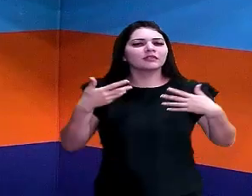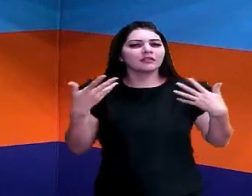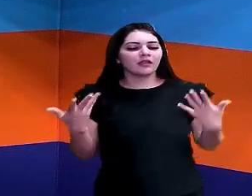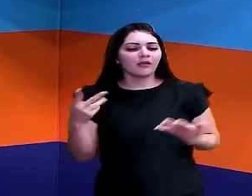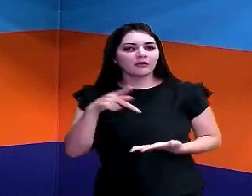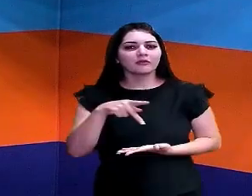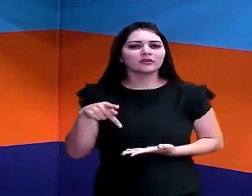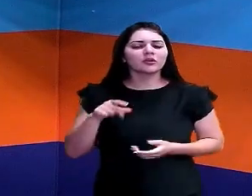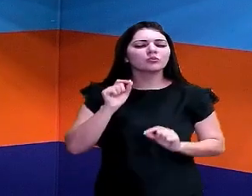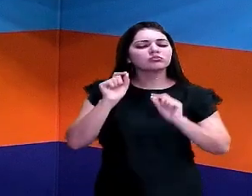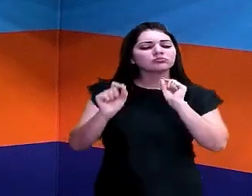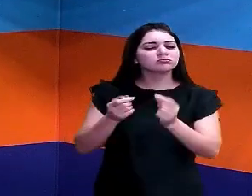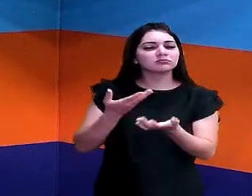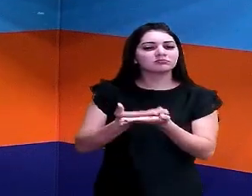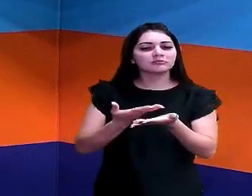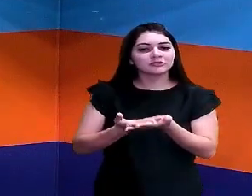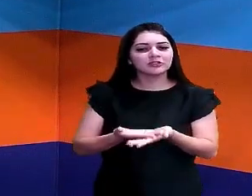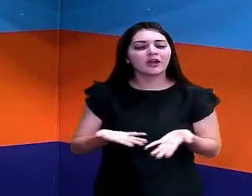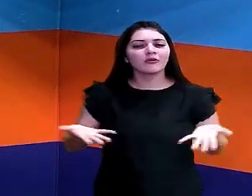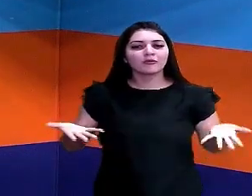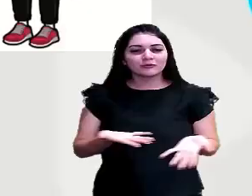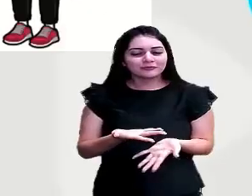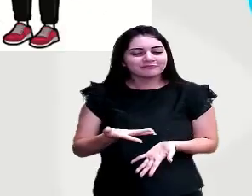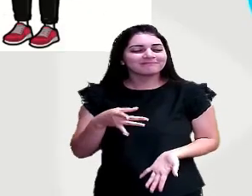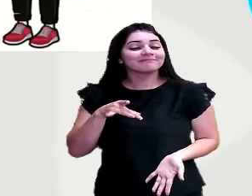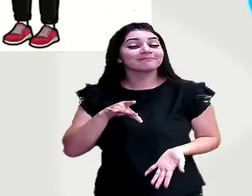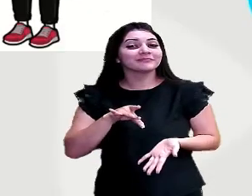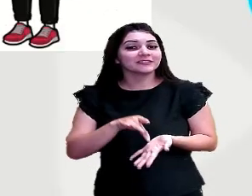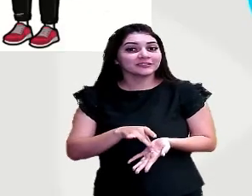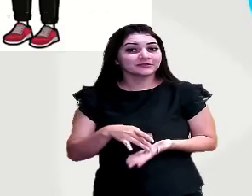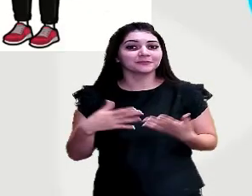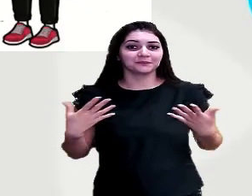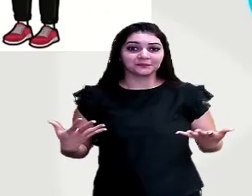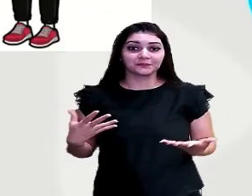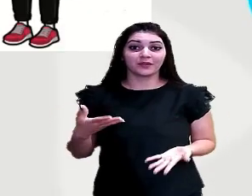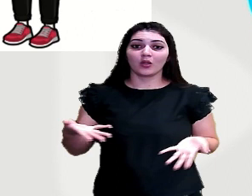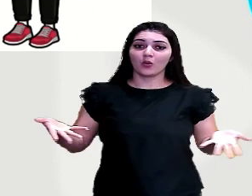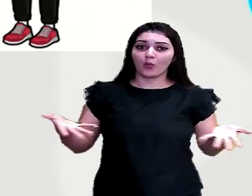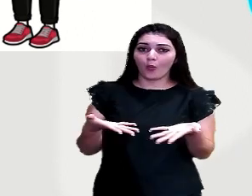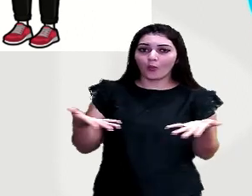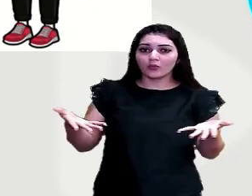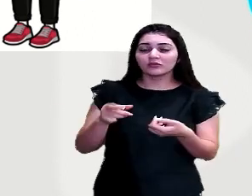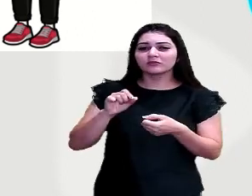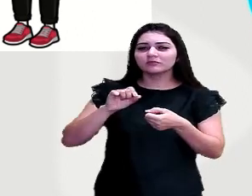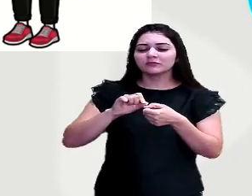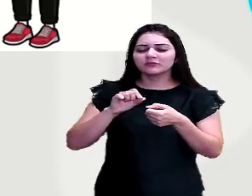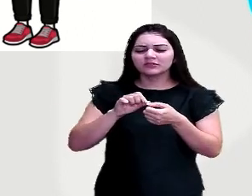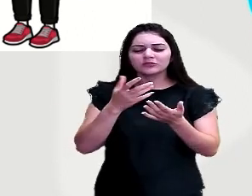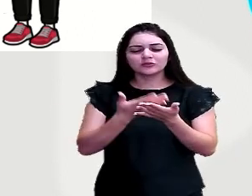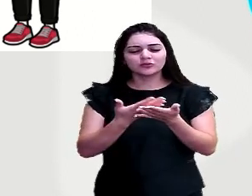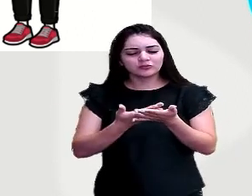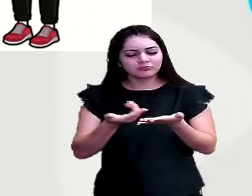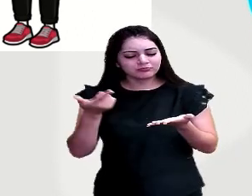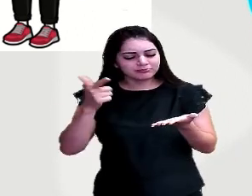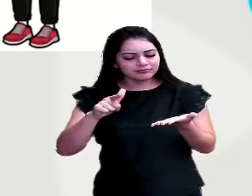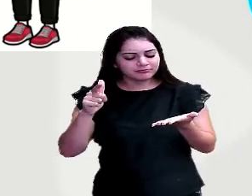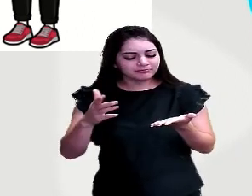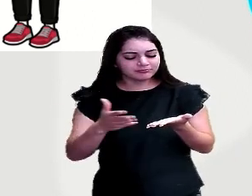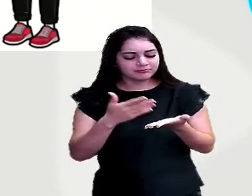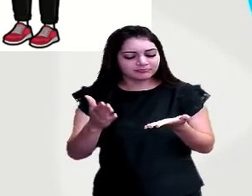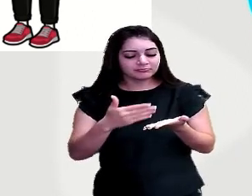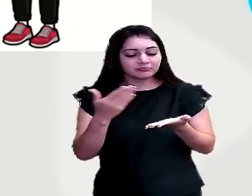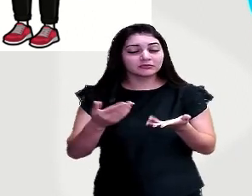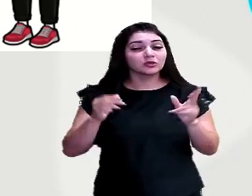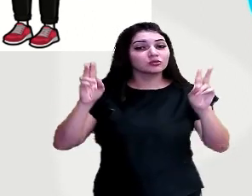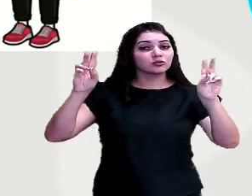que a gente vai estudar hoje realmente? Hoje a gente vai fazer uma revisão de alguns conteúdos que